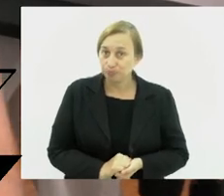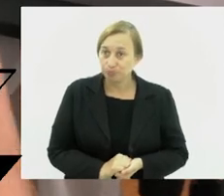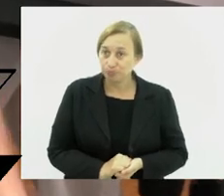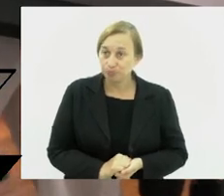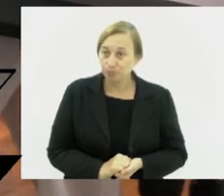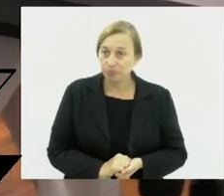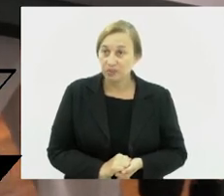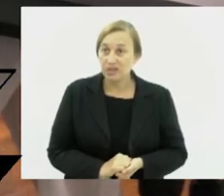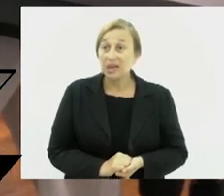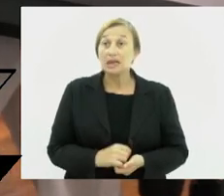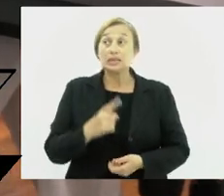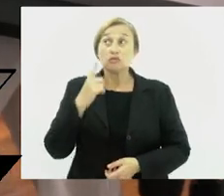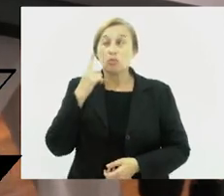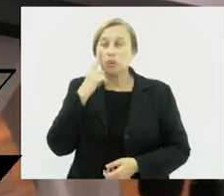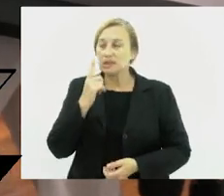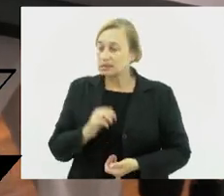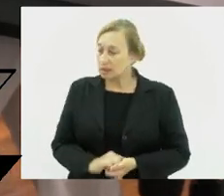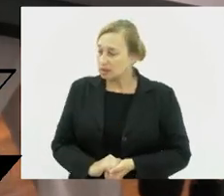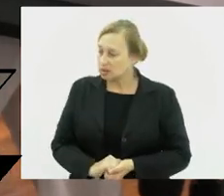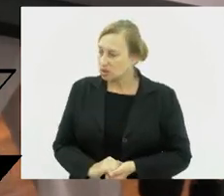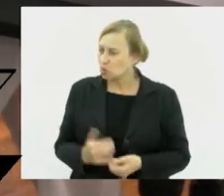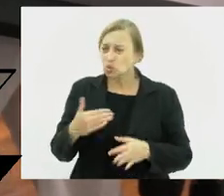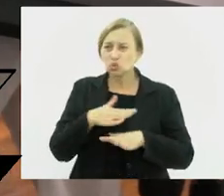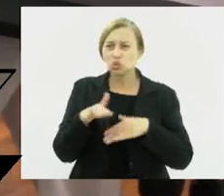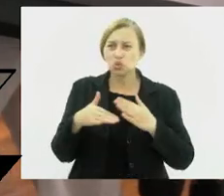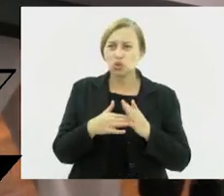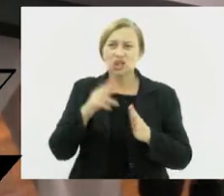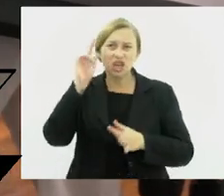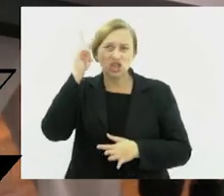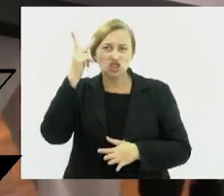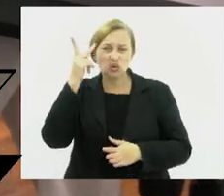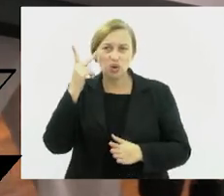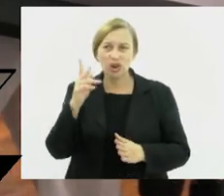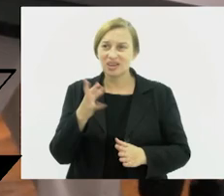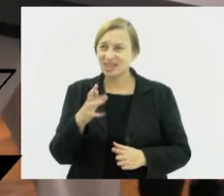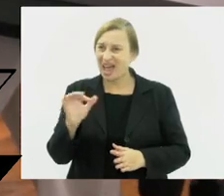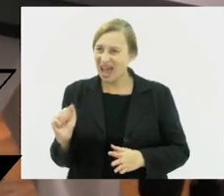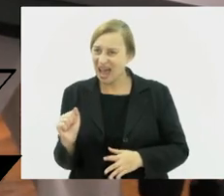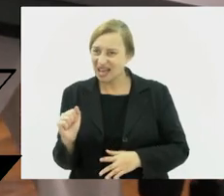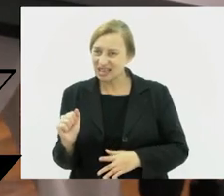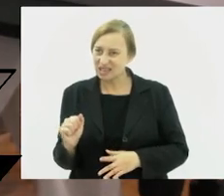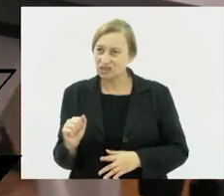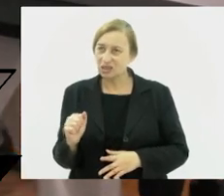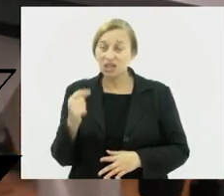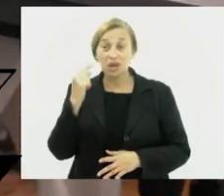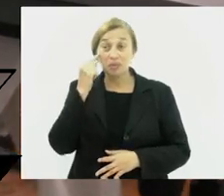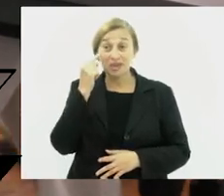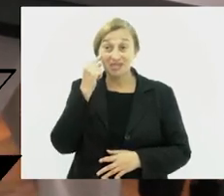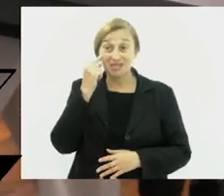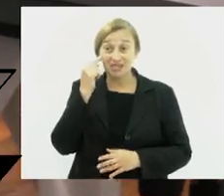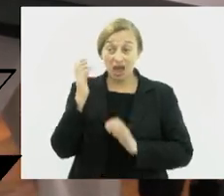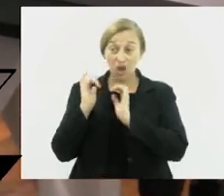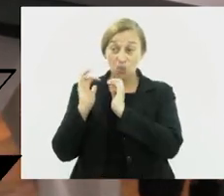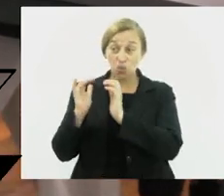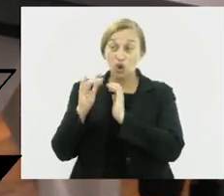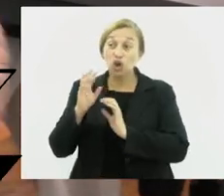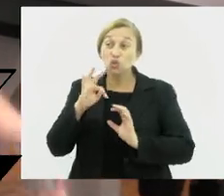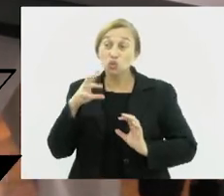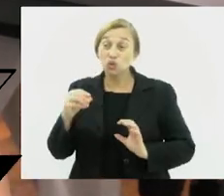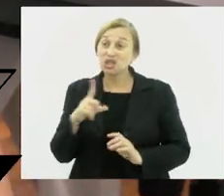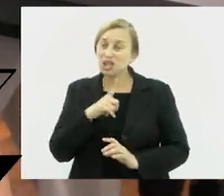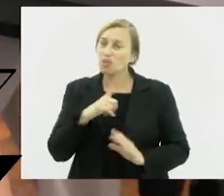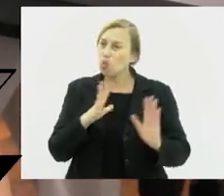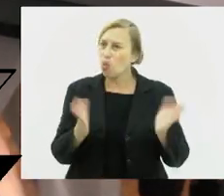É, se a gente for pegar toda a história da raça, entende? E fazer um reflexo do que a gente tem hoje com